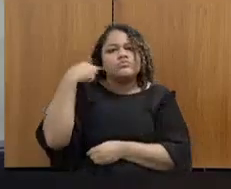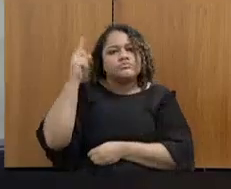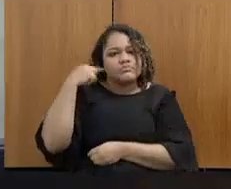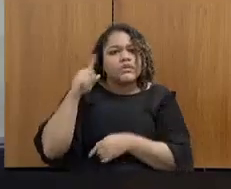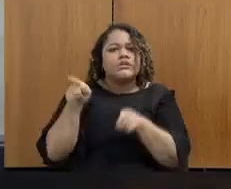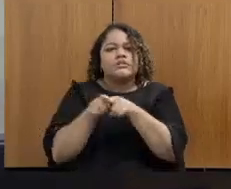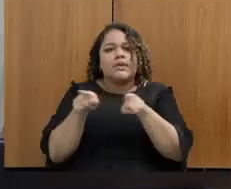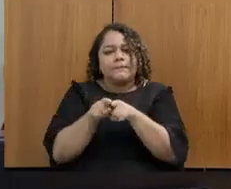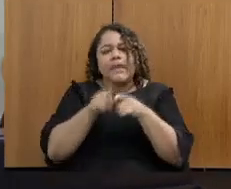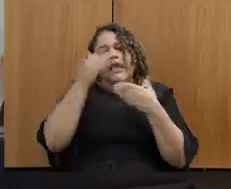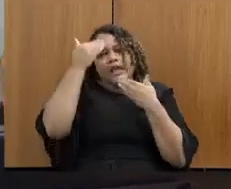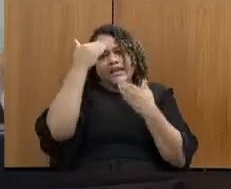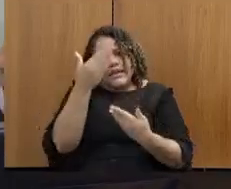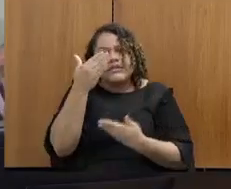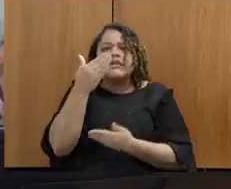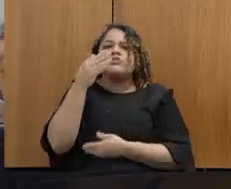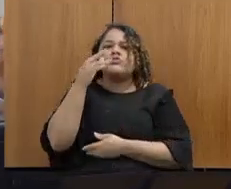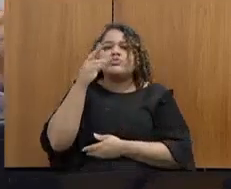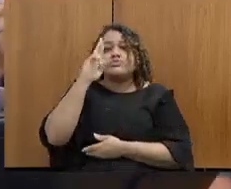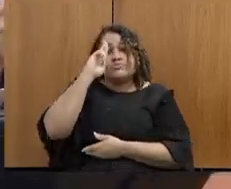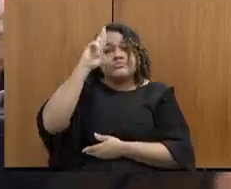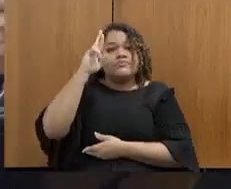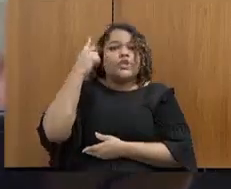da Dra Letícia